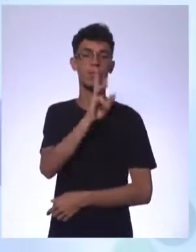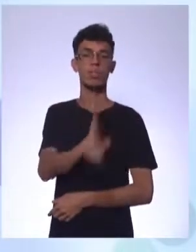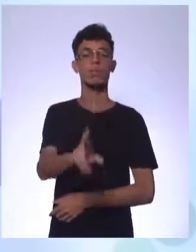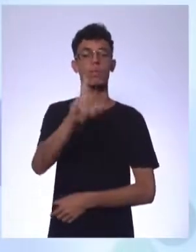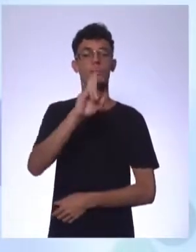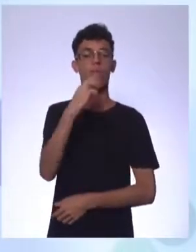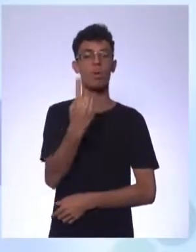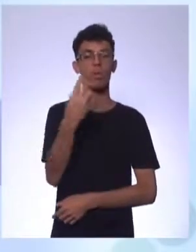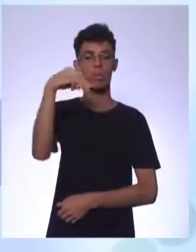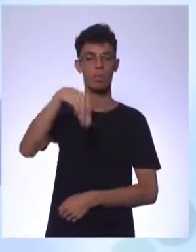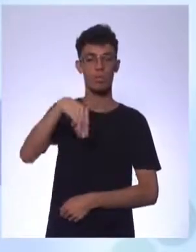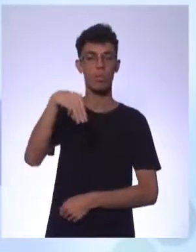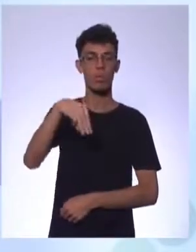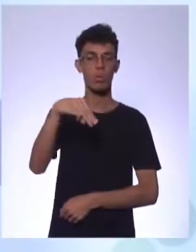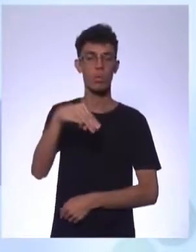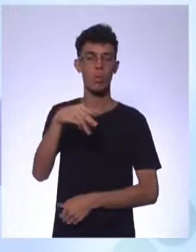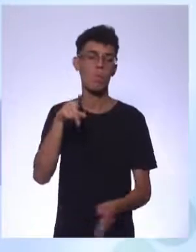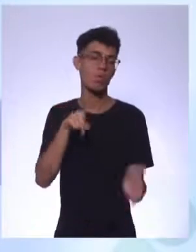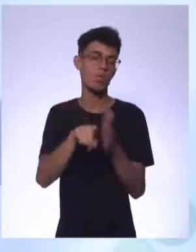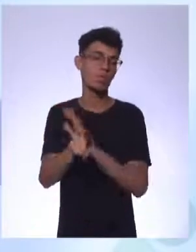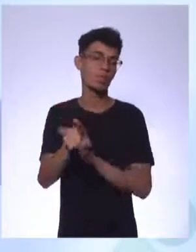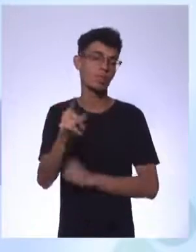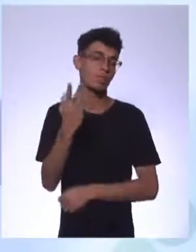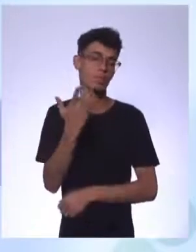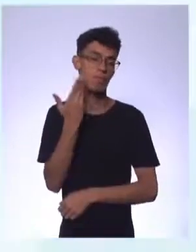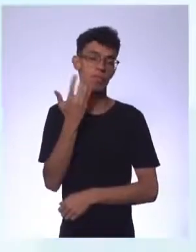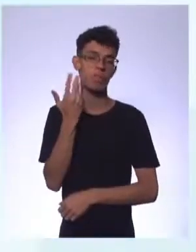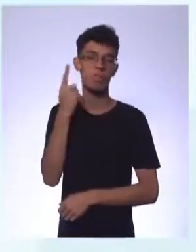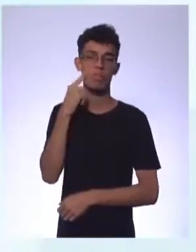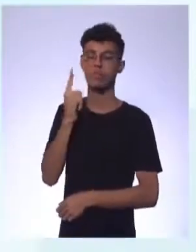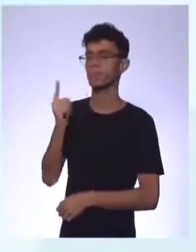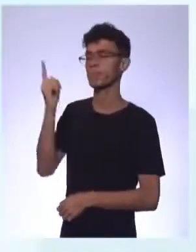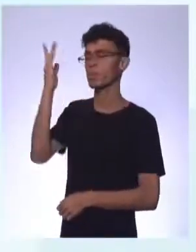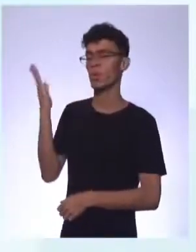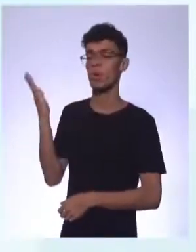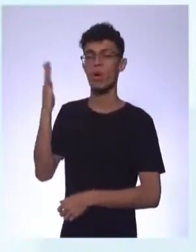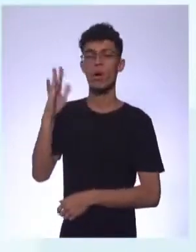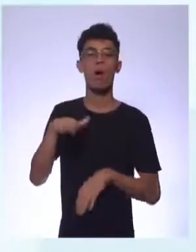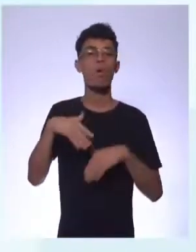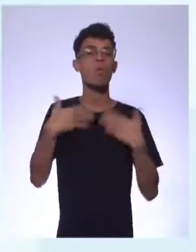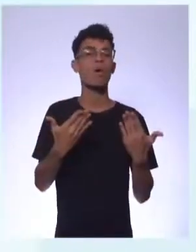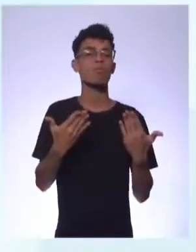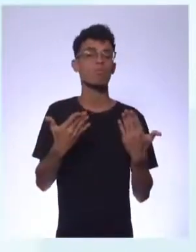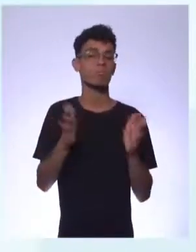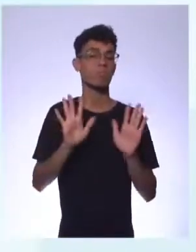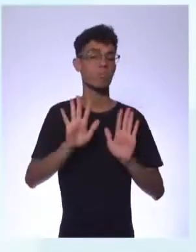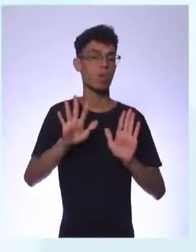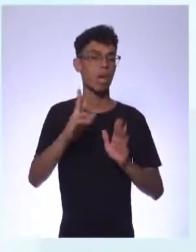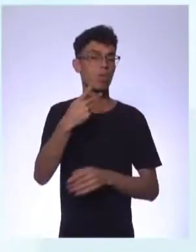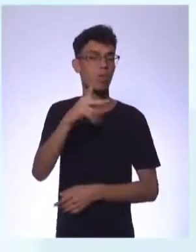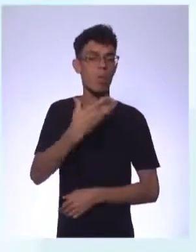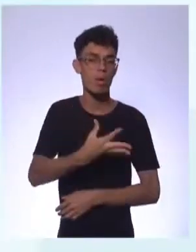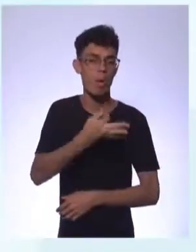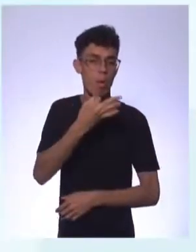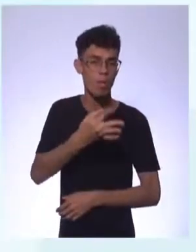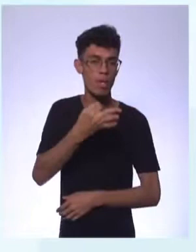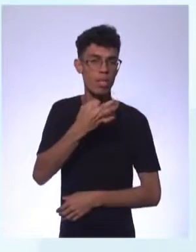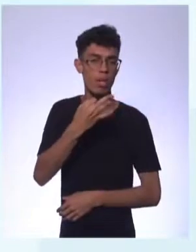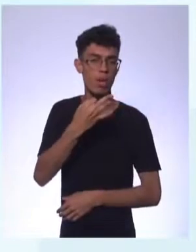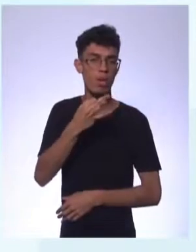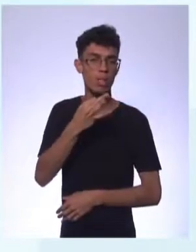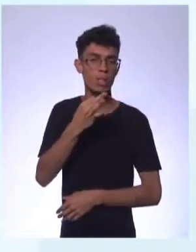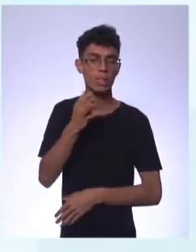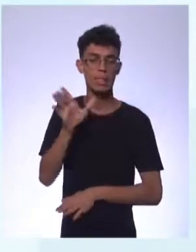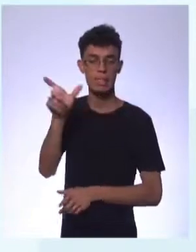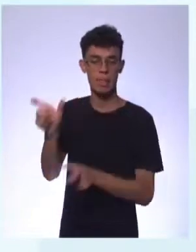a gente em um minutinho, porque é uma pergunta bem tranquila. Olha só, na tela. Qual a sua opinião sobre as